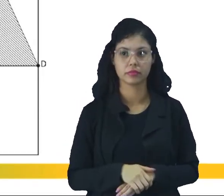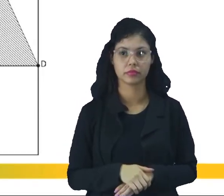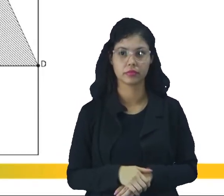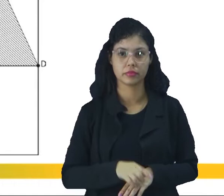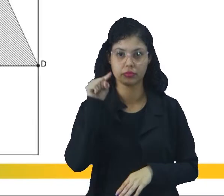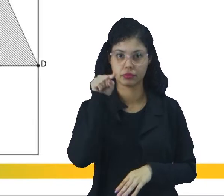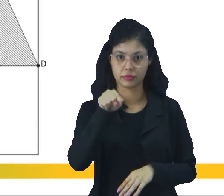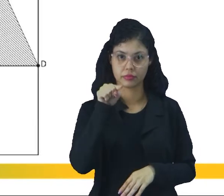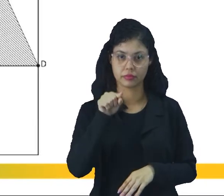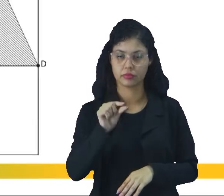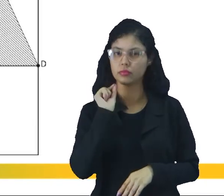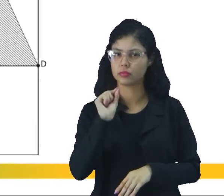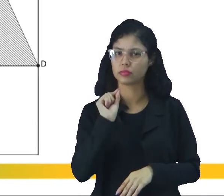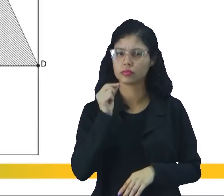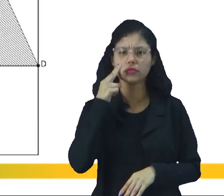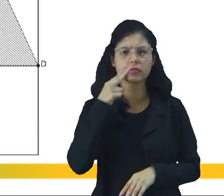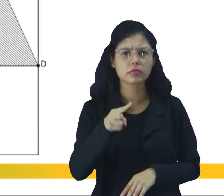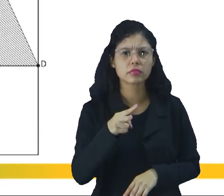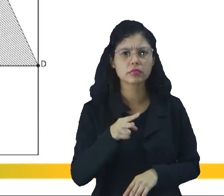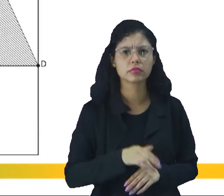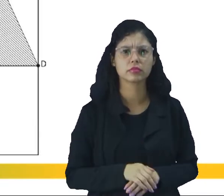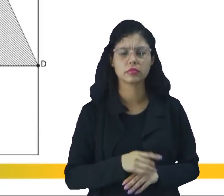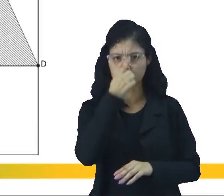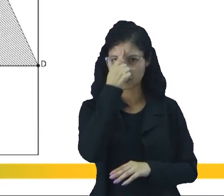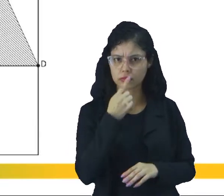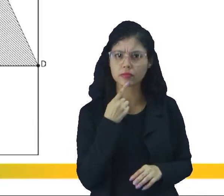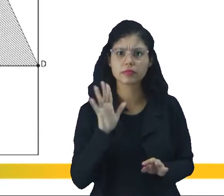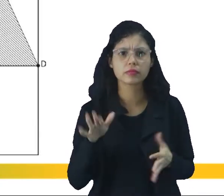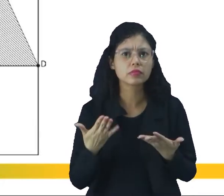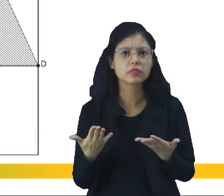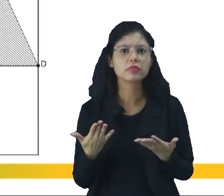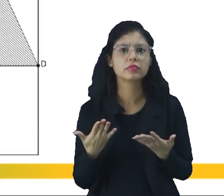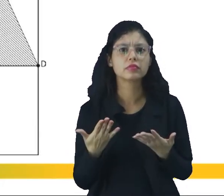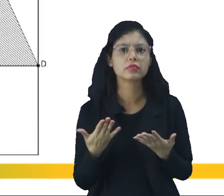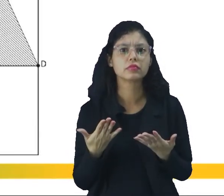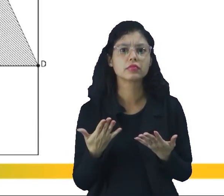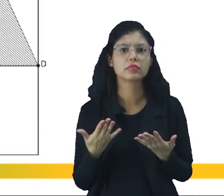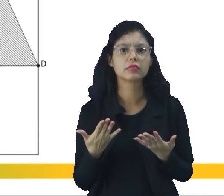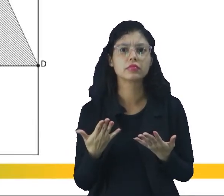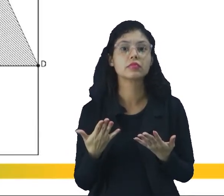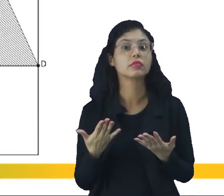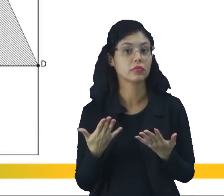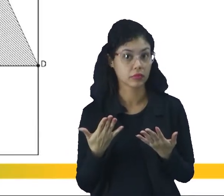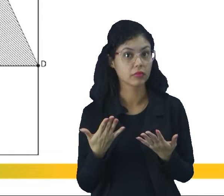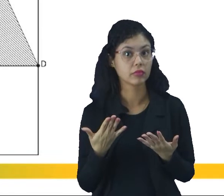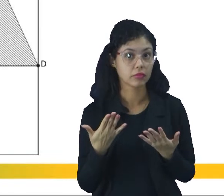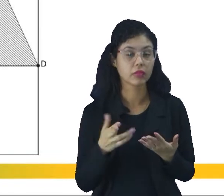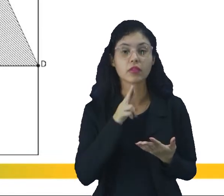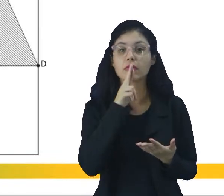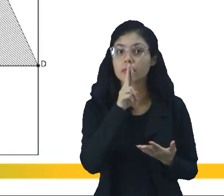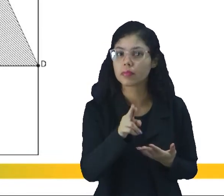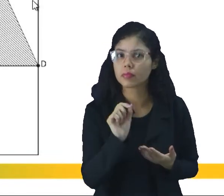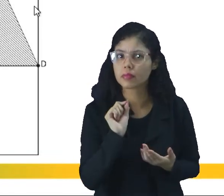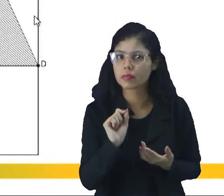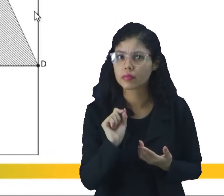E aqui, o que você está enxergando aqui? Que figura é essa? Fala para mim. O que você respondeu? E essa